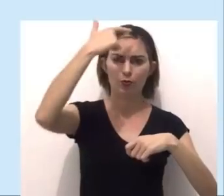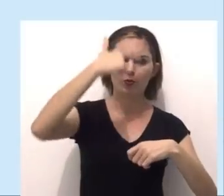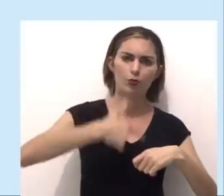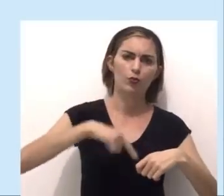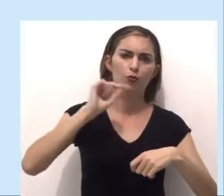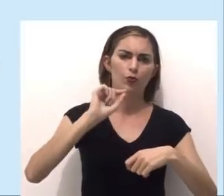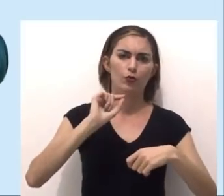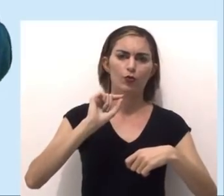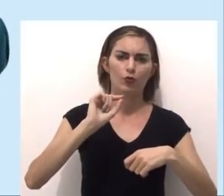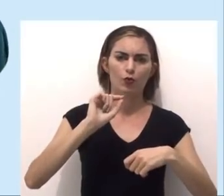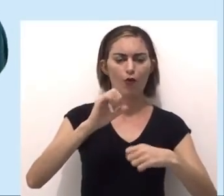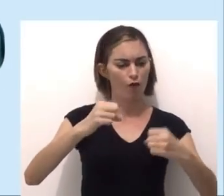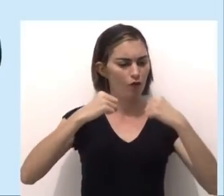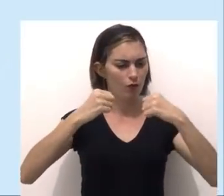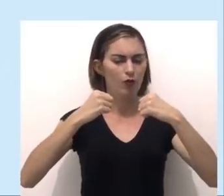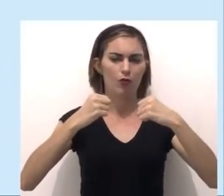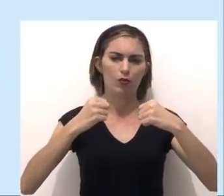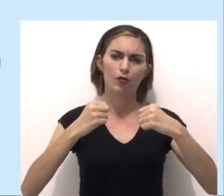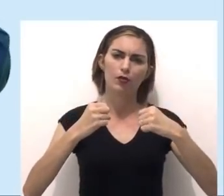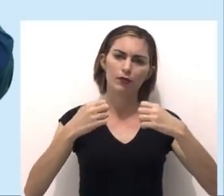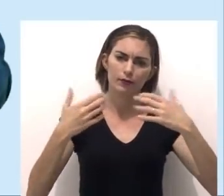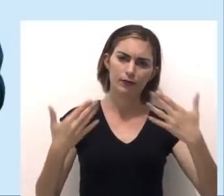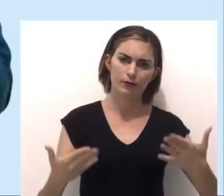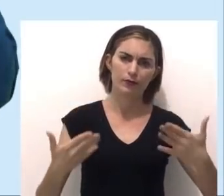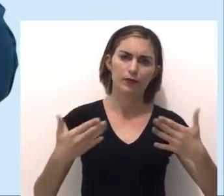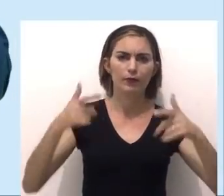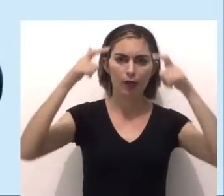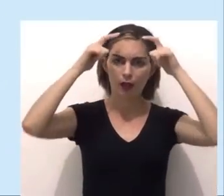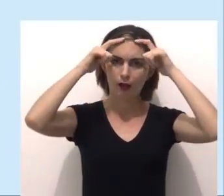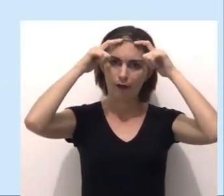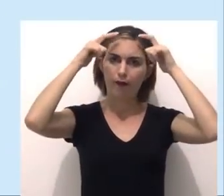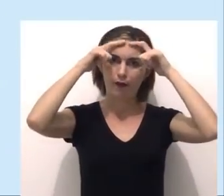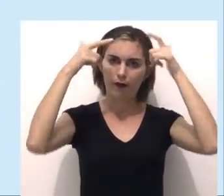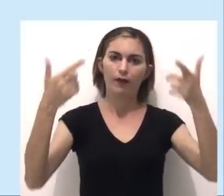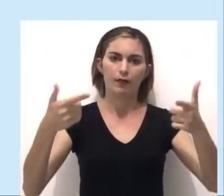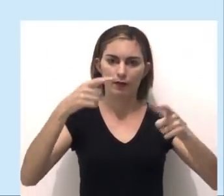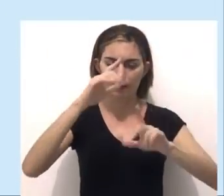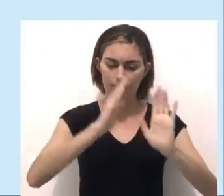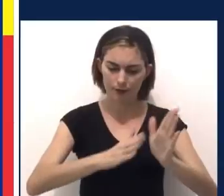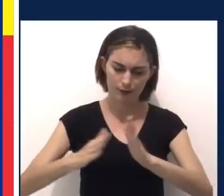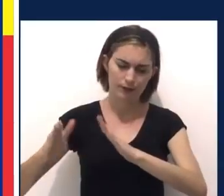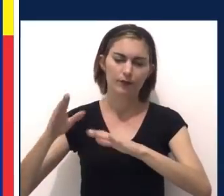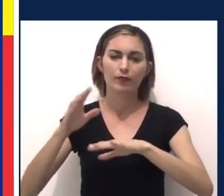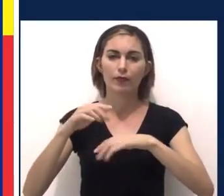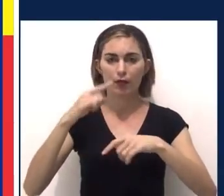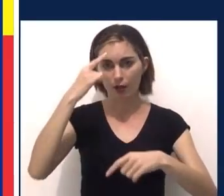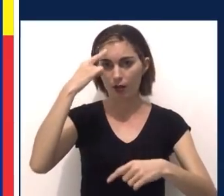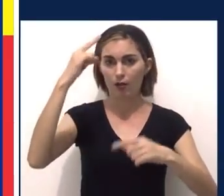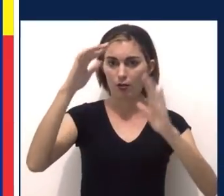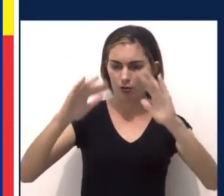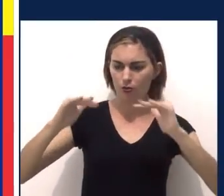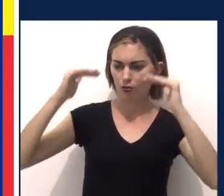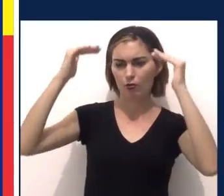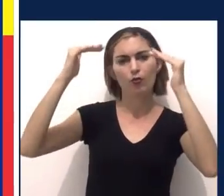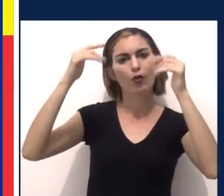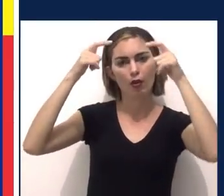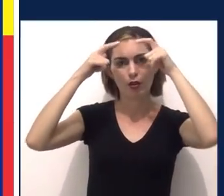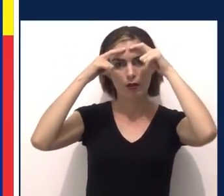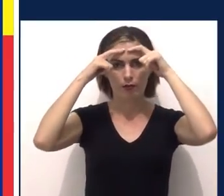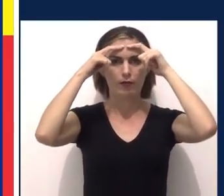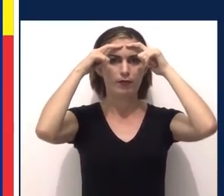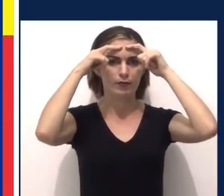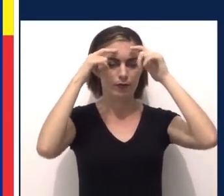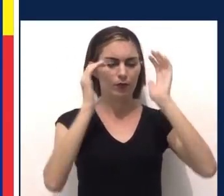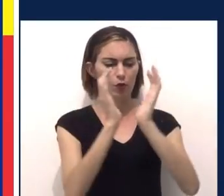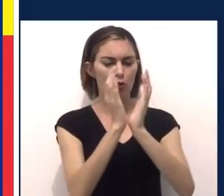personificação de uma figura forte, que é essa figura, o rei. Então, aí vocês vão ter a noção de soberano